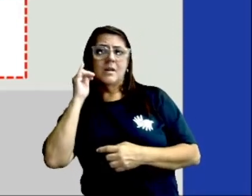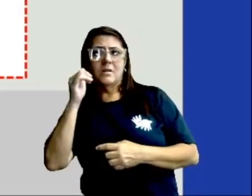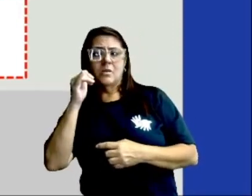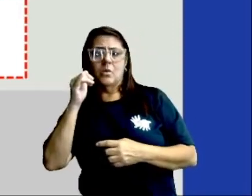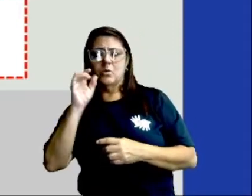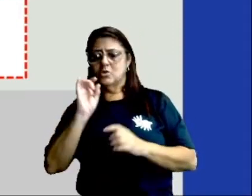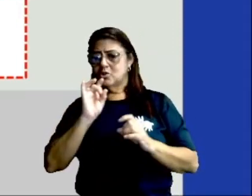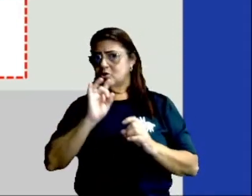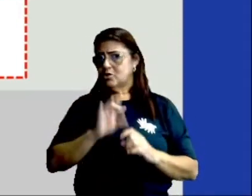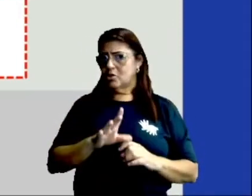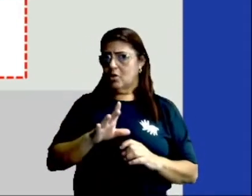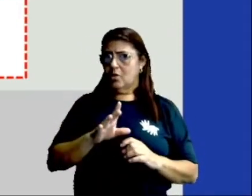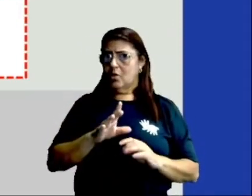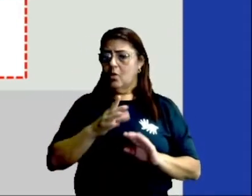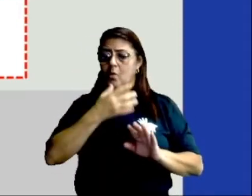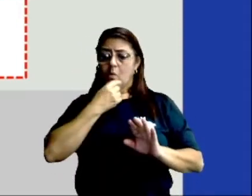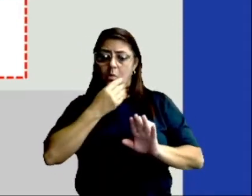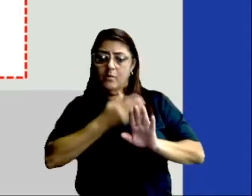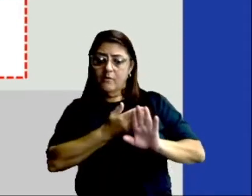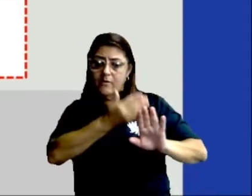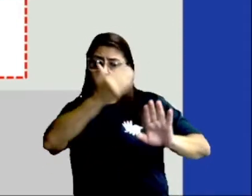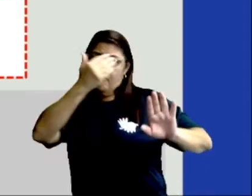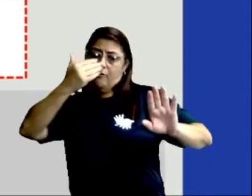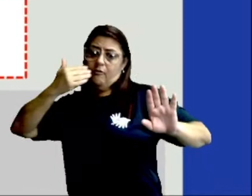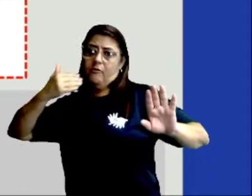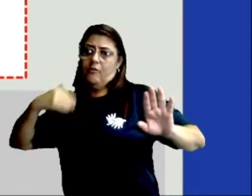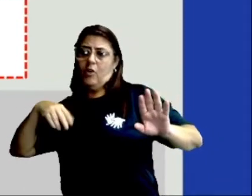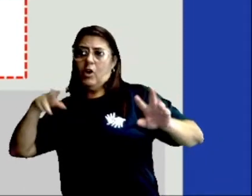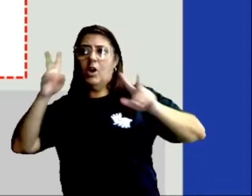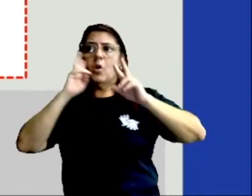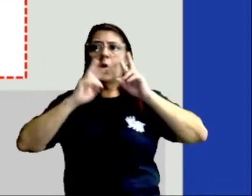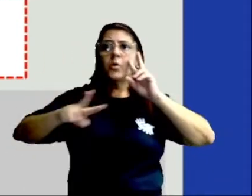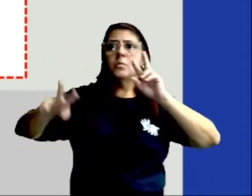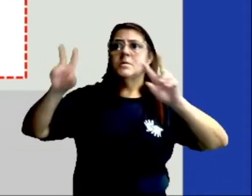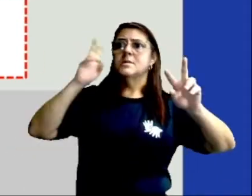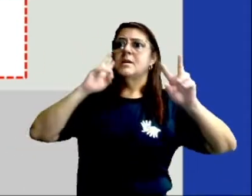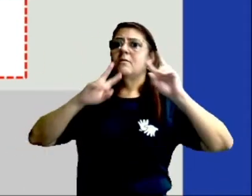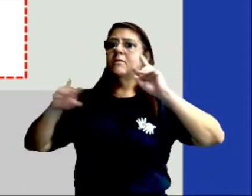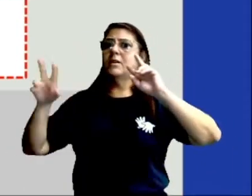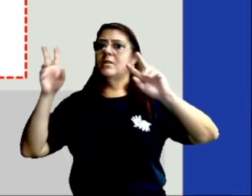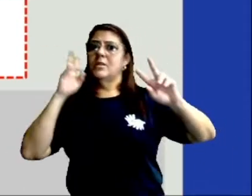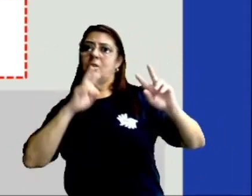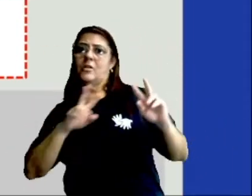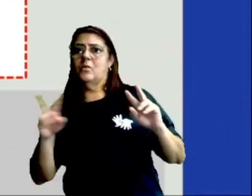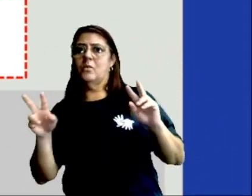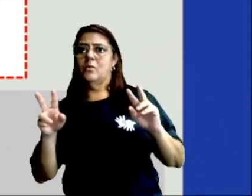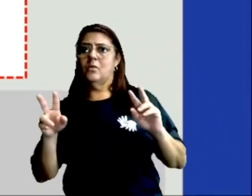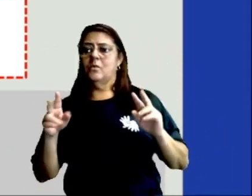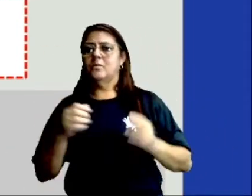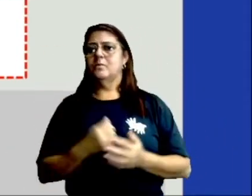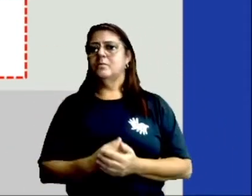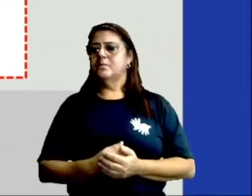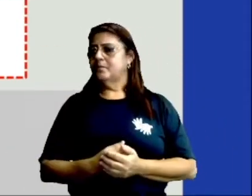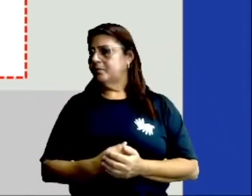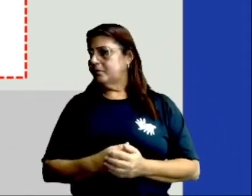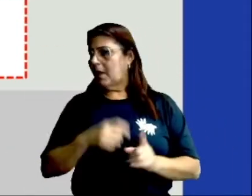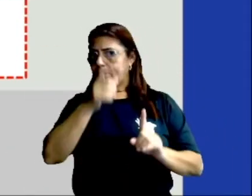ele é apenas um narrador, como eu disse, observador, não é um personagem.